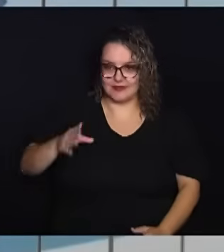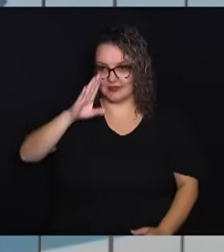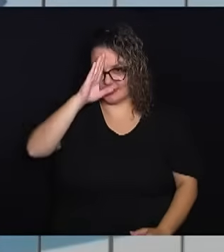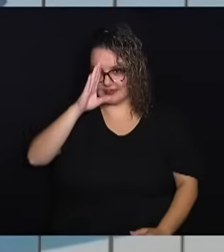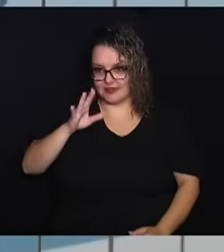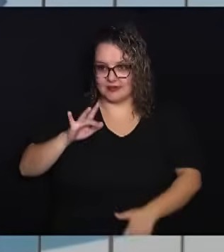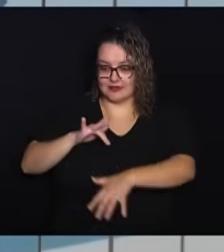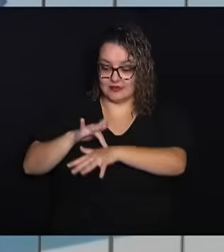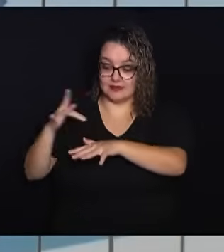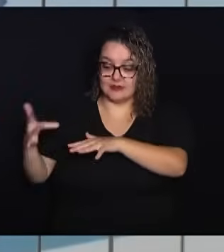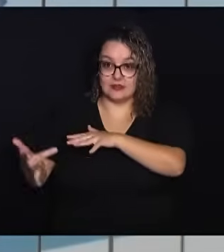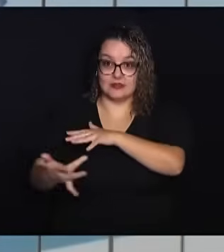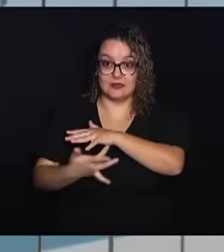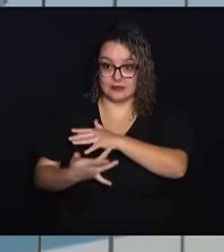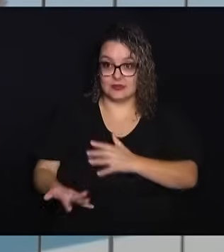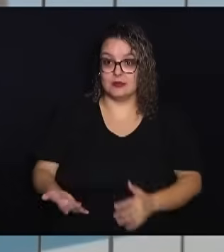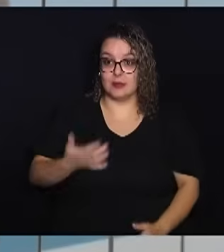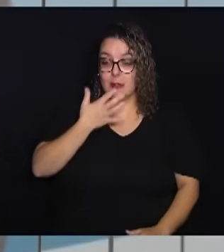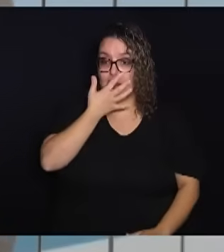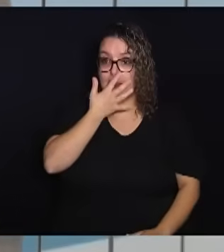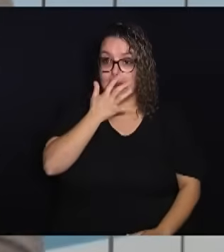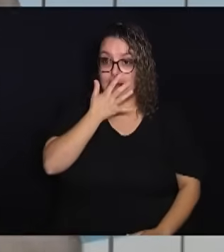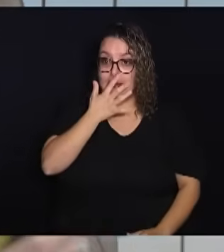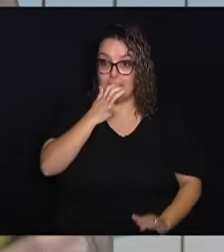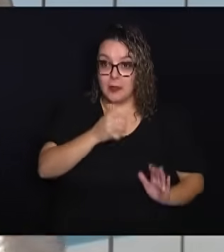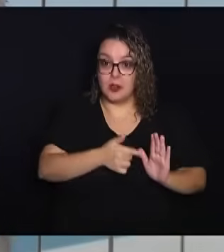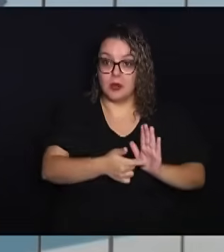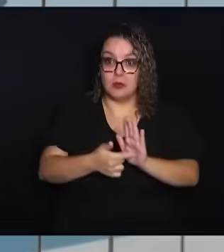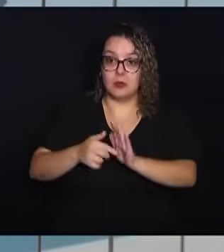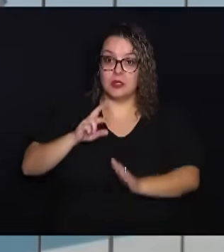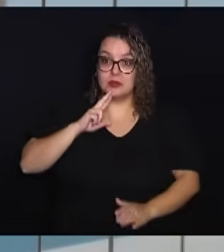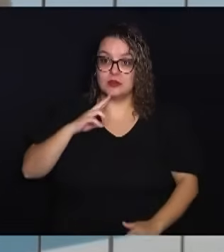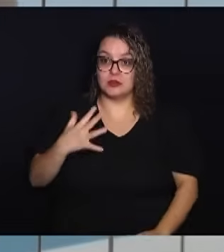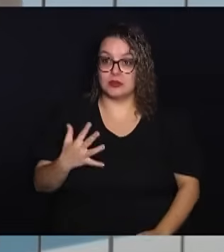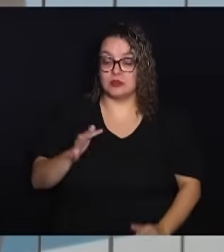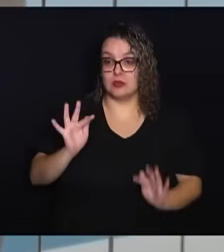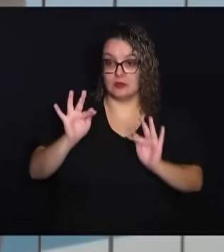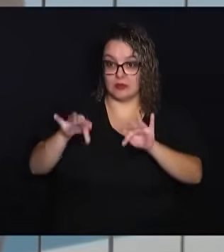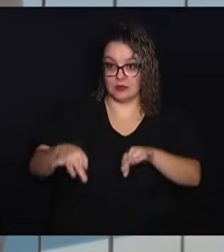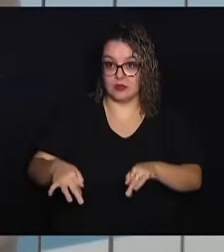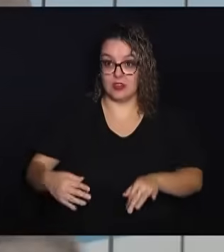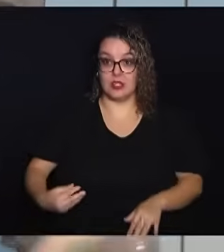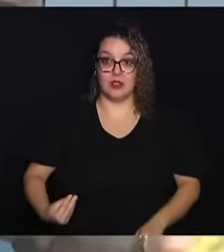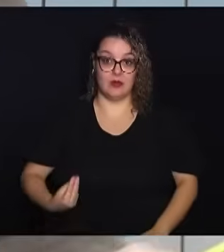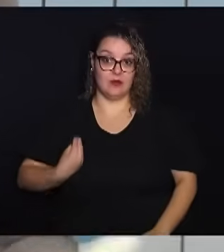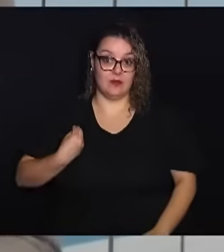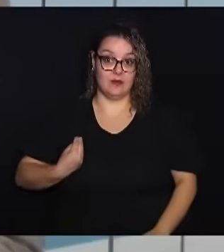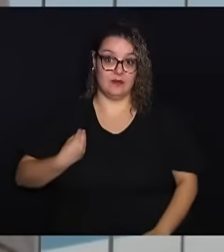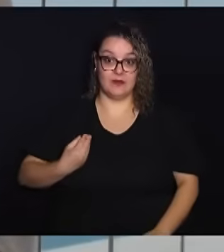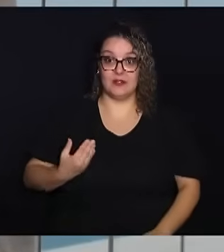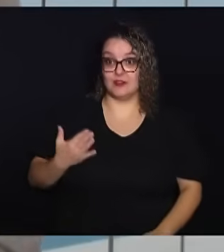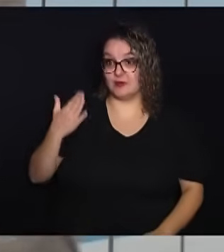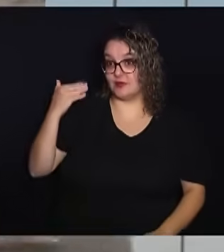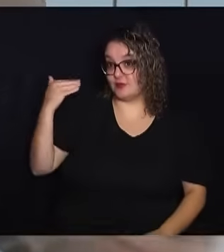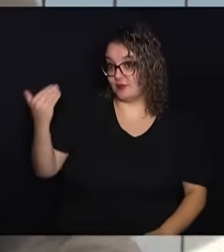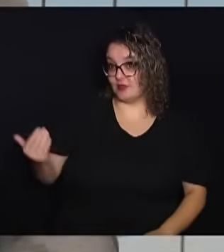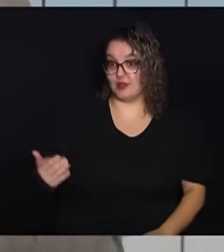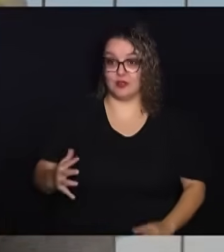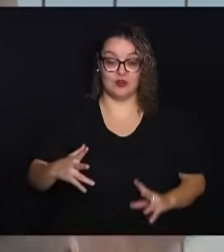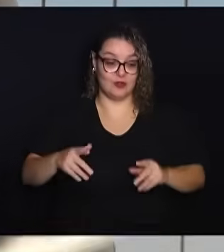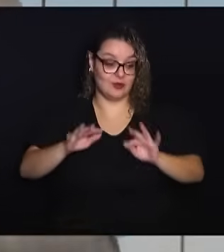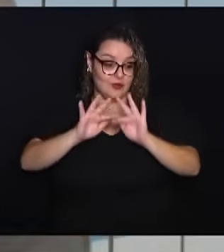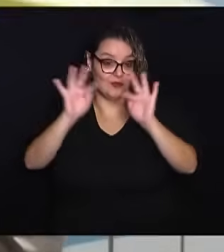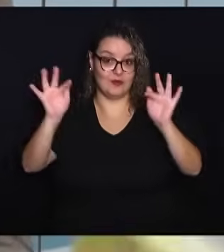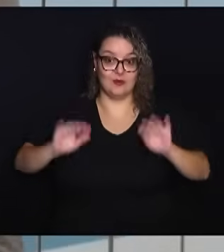mídias sociais. As mídias sociais, ela mostra o resultado final, a vida lá das celebridades, todo mundo é